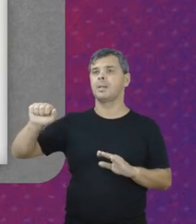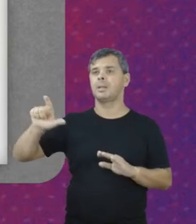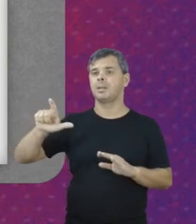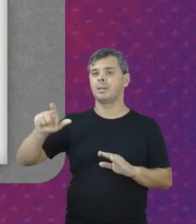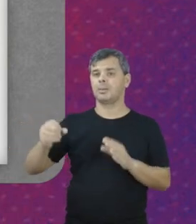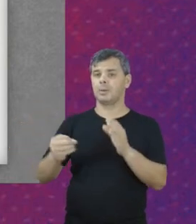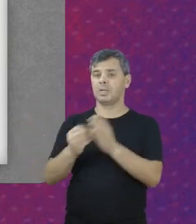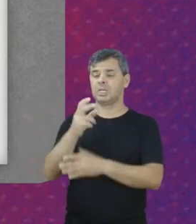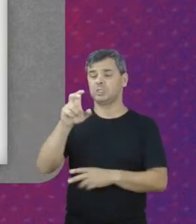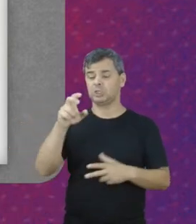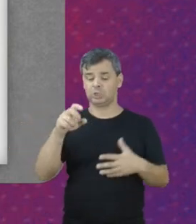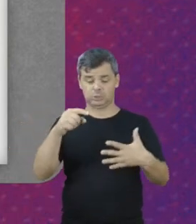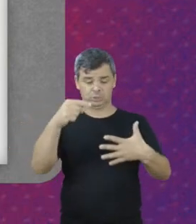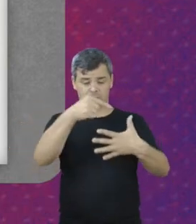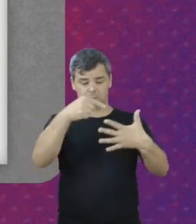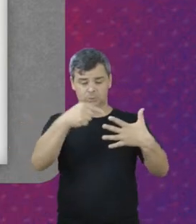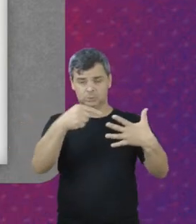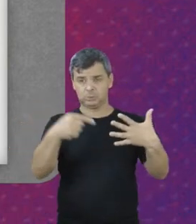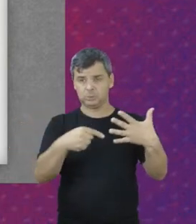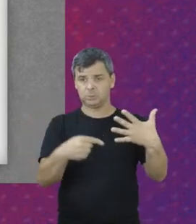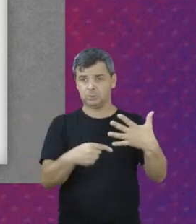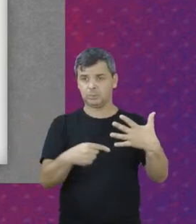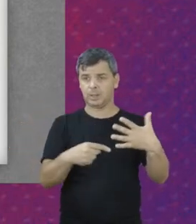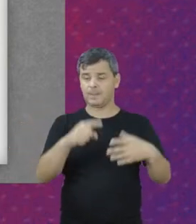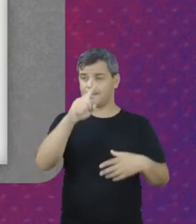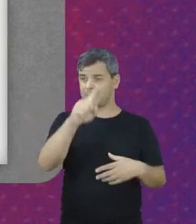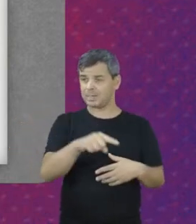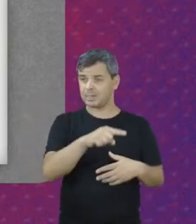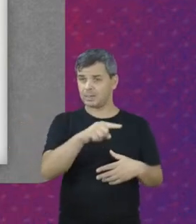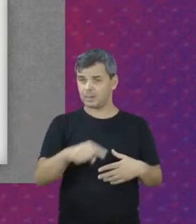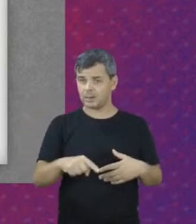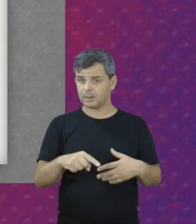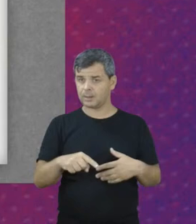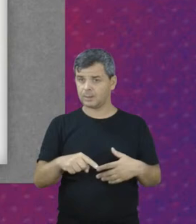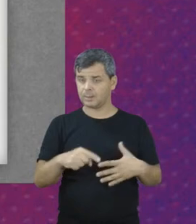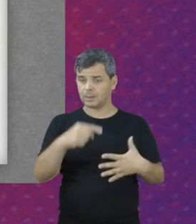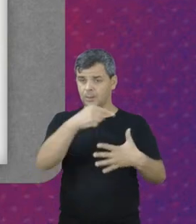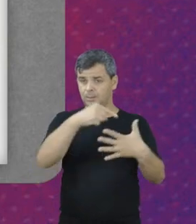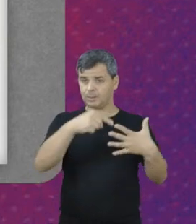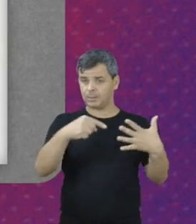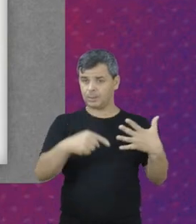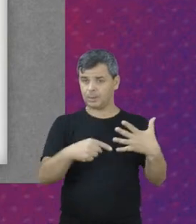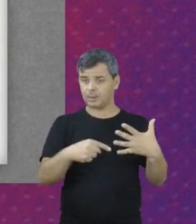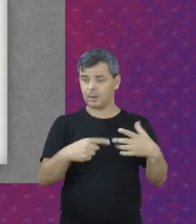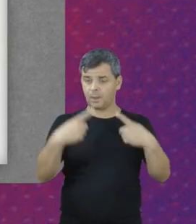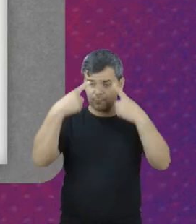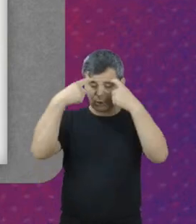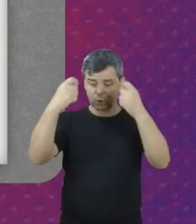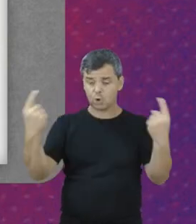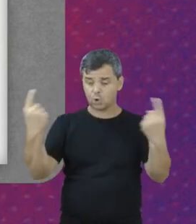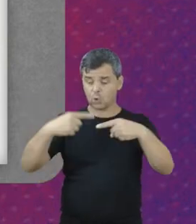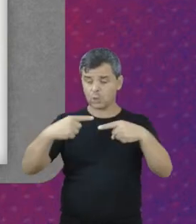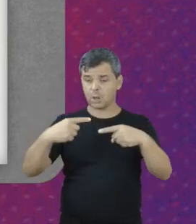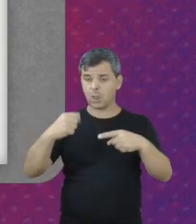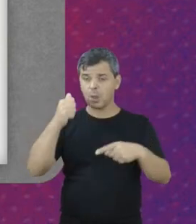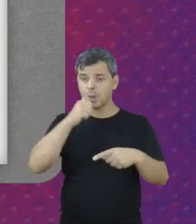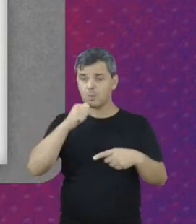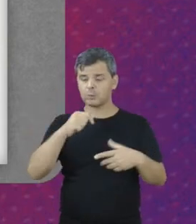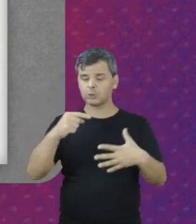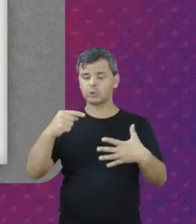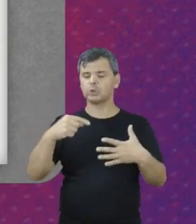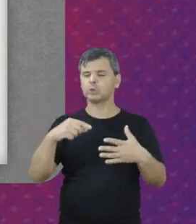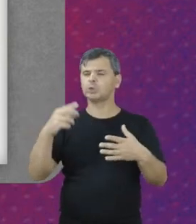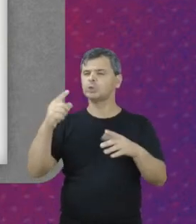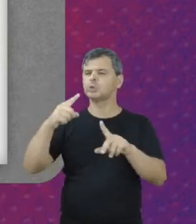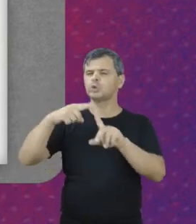ela criou 5 mecanismos para coibir ela criou mecanismos para coibir a violência contra a mulher e estabeleceu 5 tipos